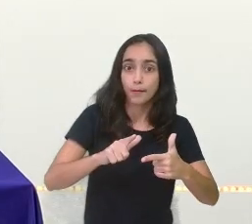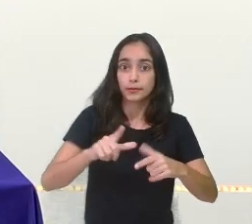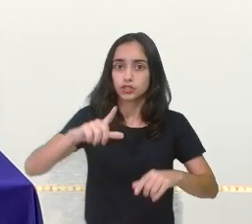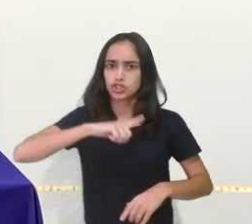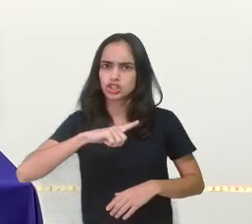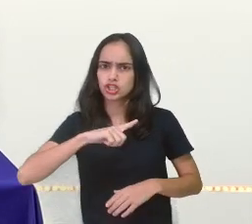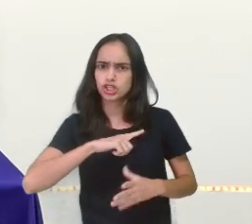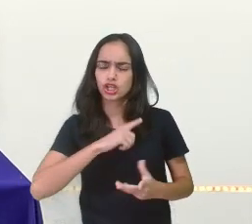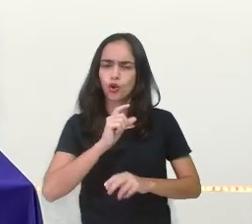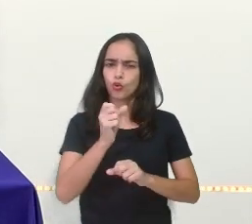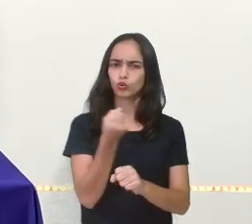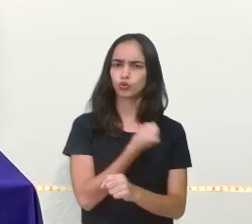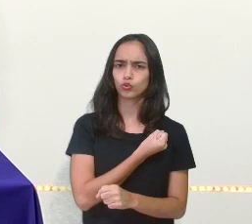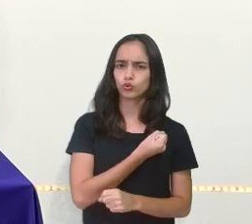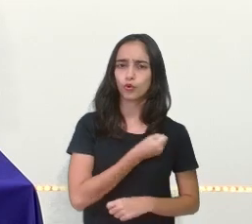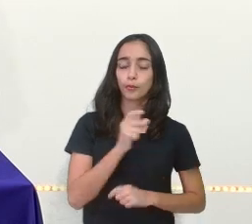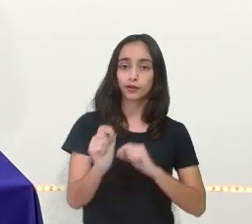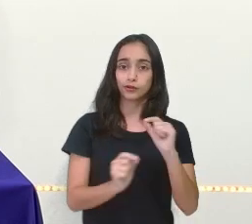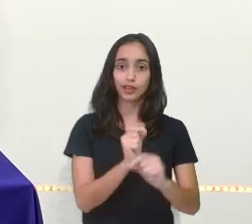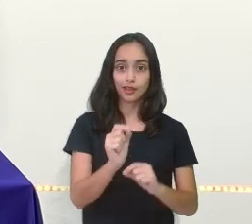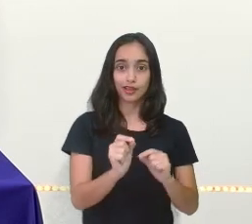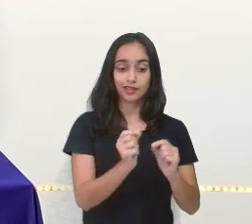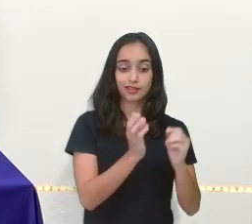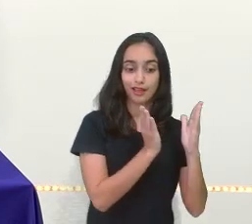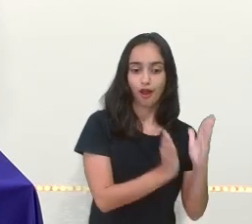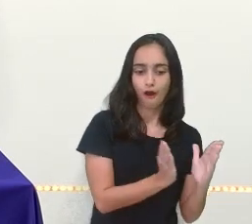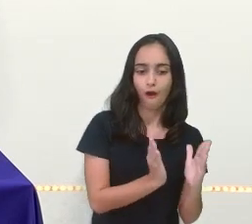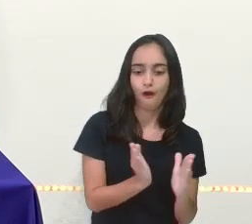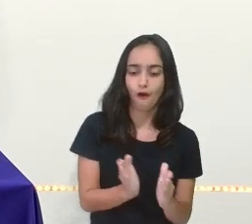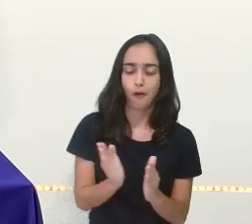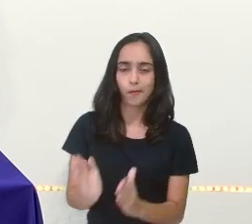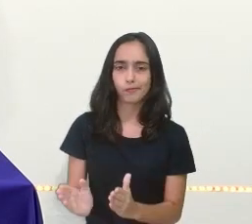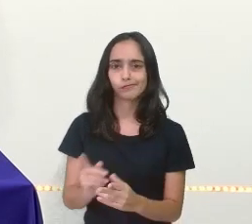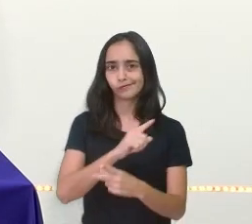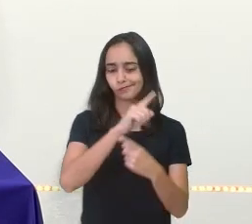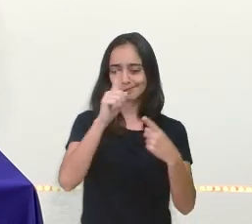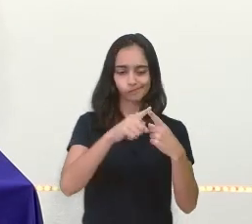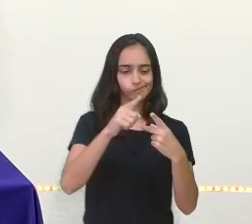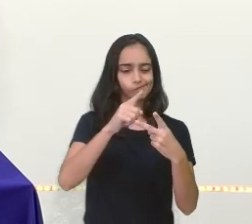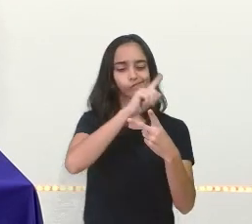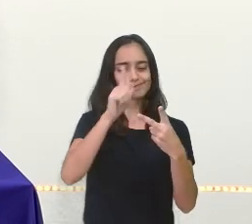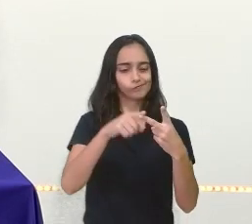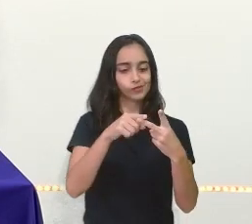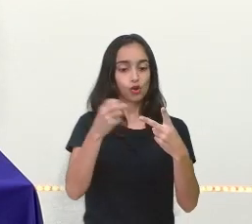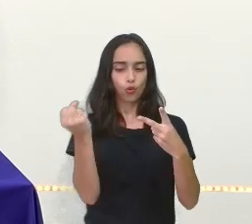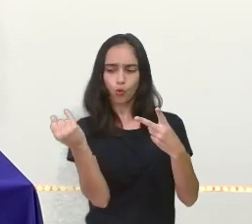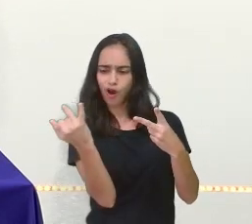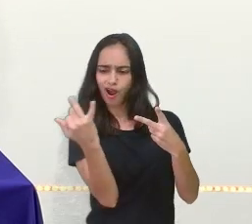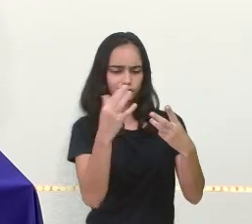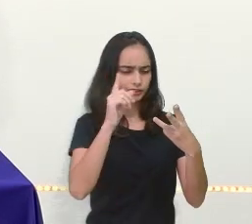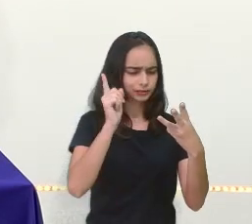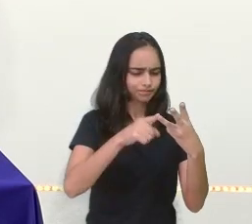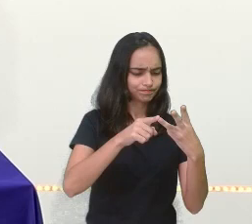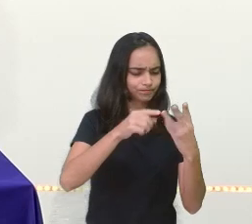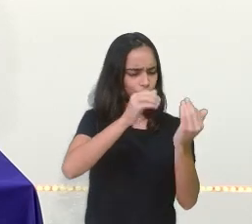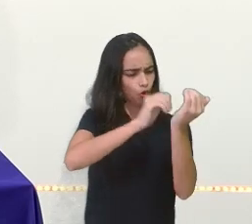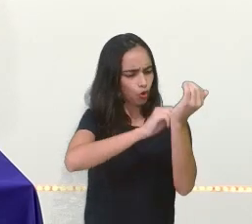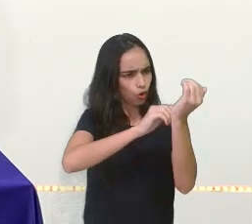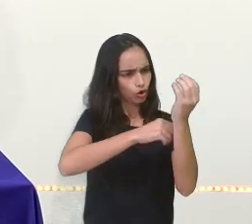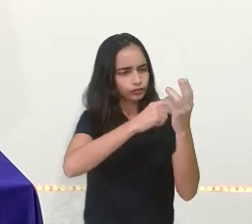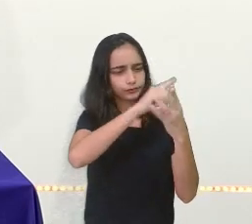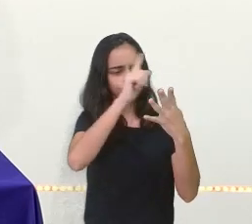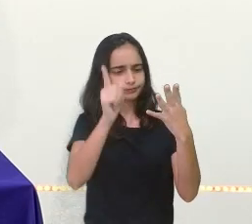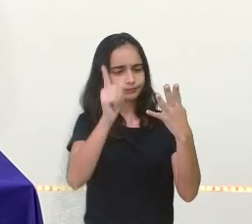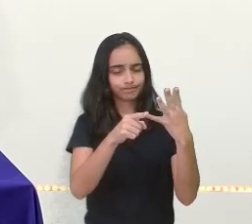números aqui enquanto ordem, enquanto quantidade, código e